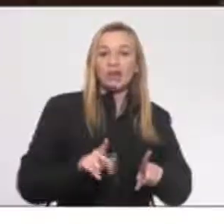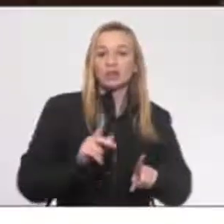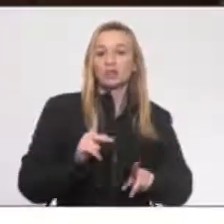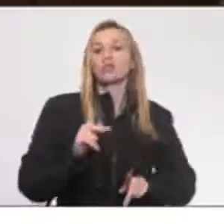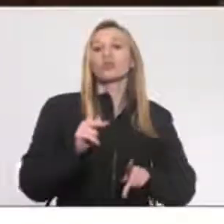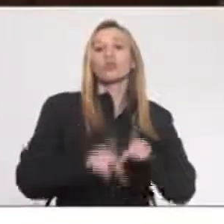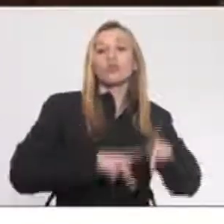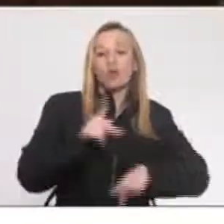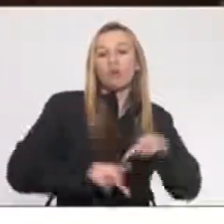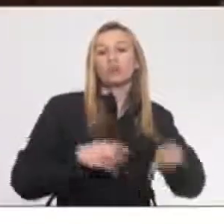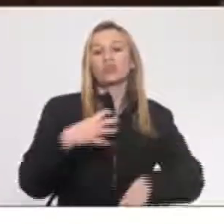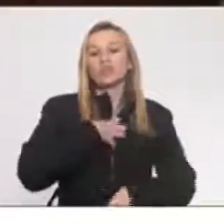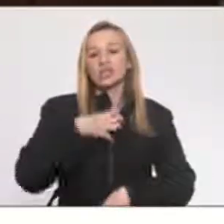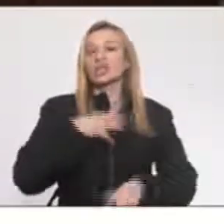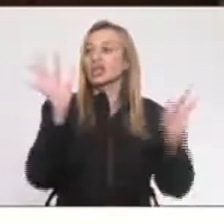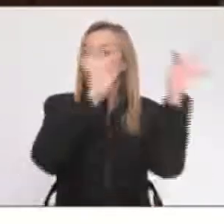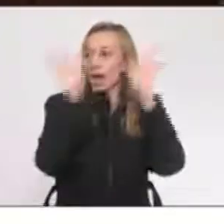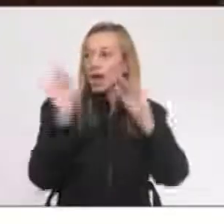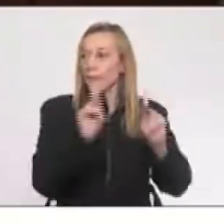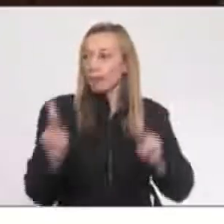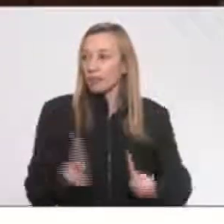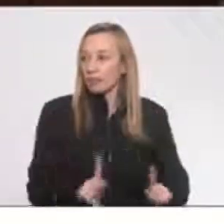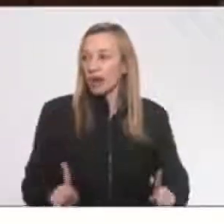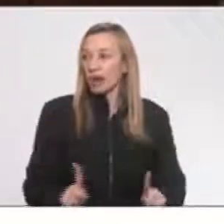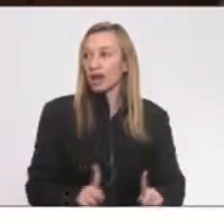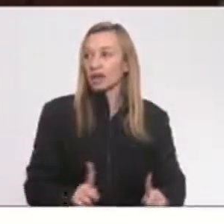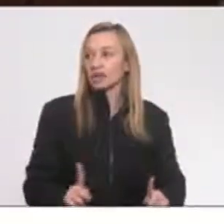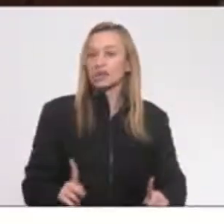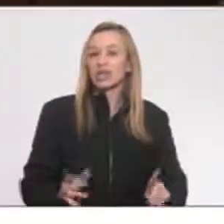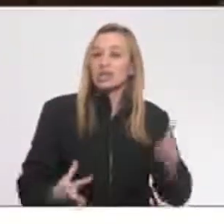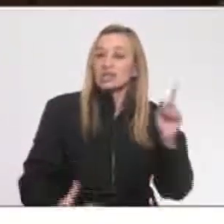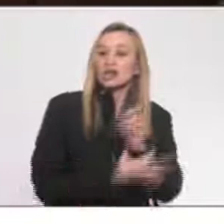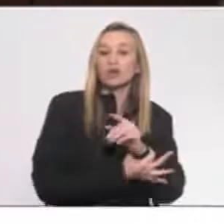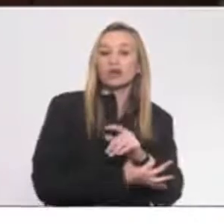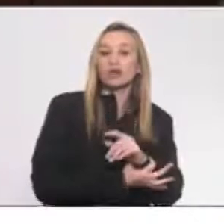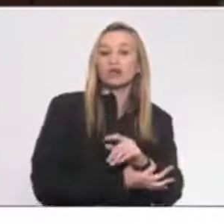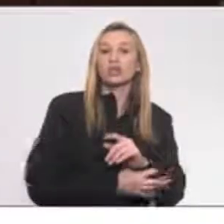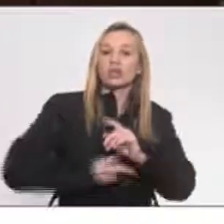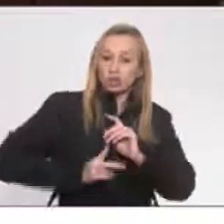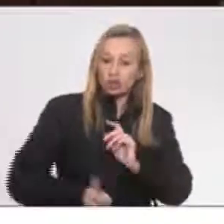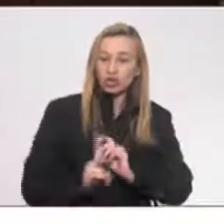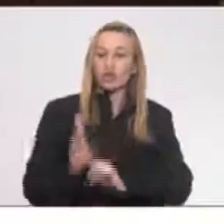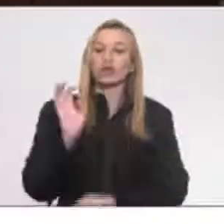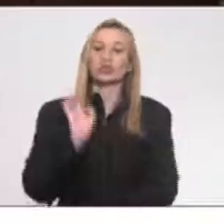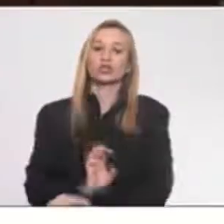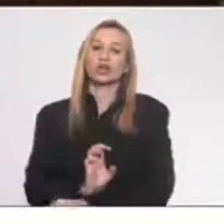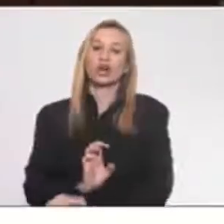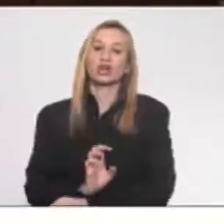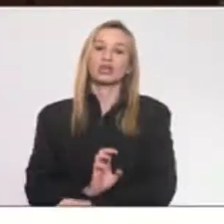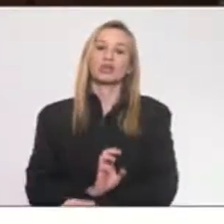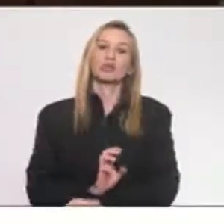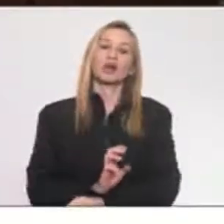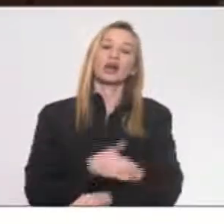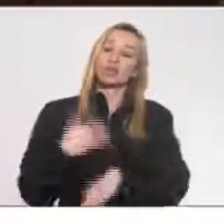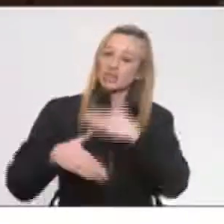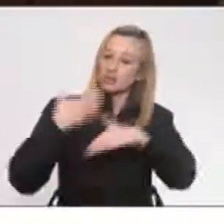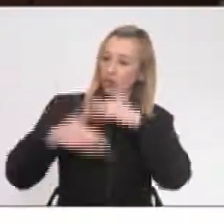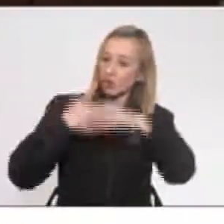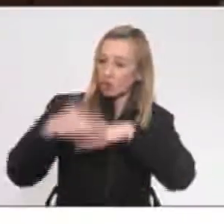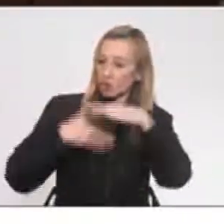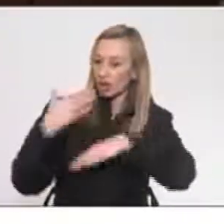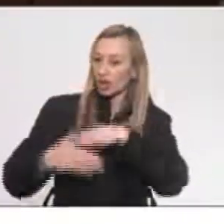paz retomada, sente a segurança para permanecer nesse estado, para empreender nesse estado, para gerar